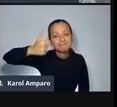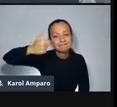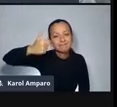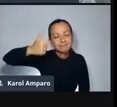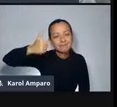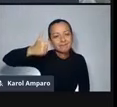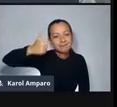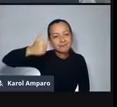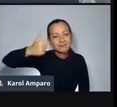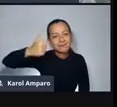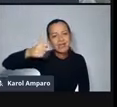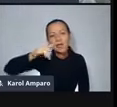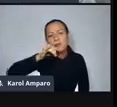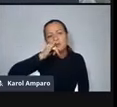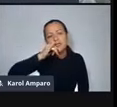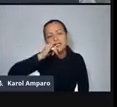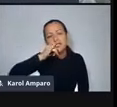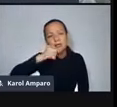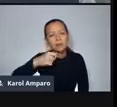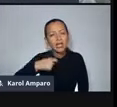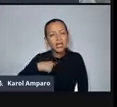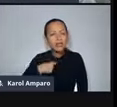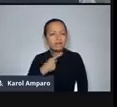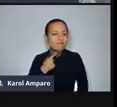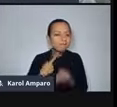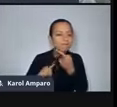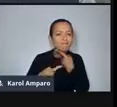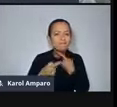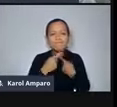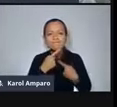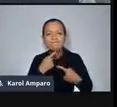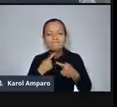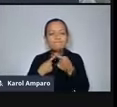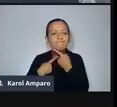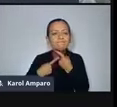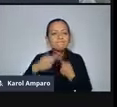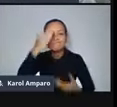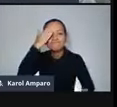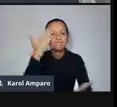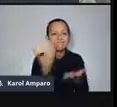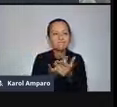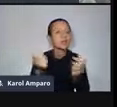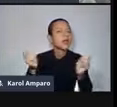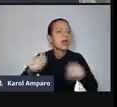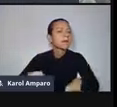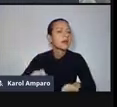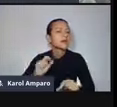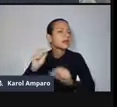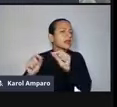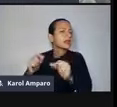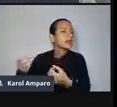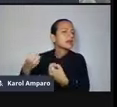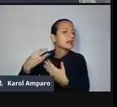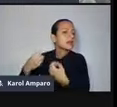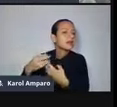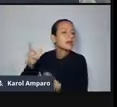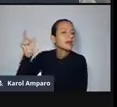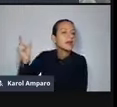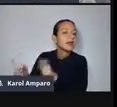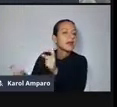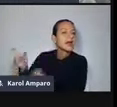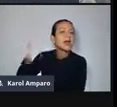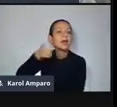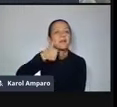me deu toda essa ousadia de ser capaz, né? Papai e mamãe, nos ensinamentos de outrora, baseados em todos